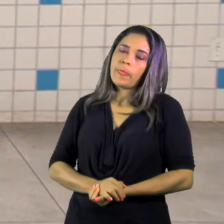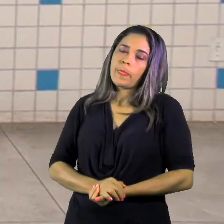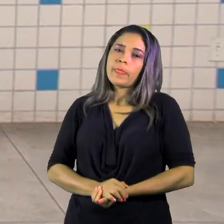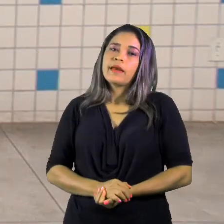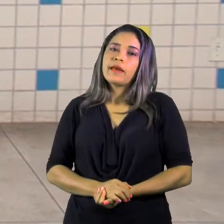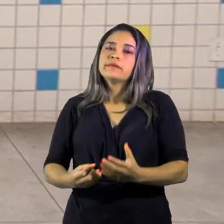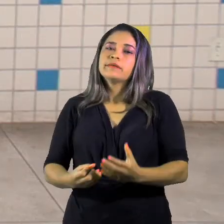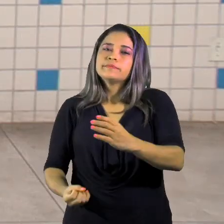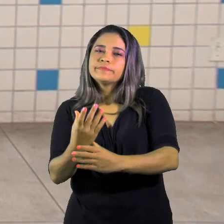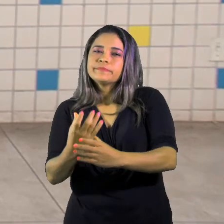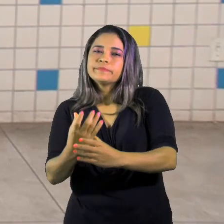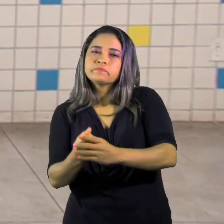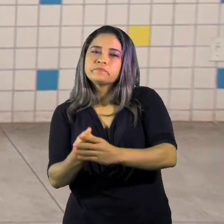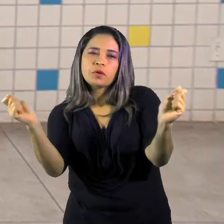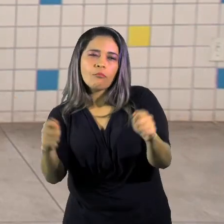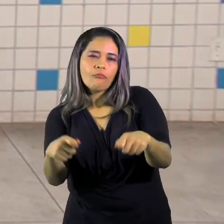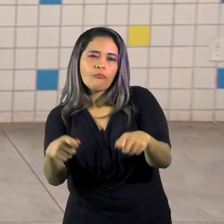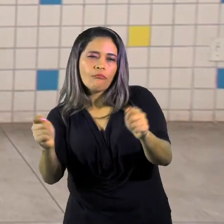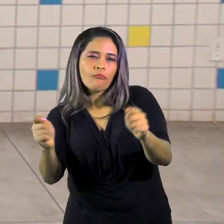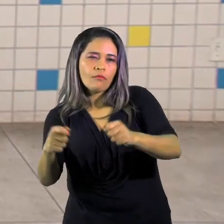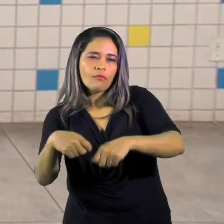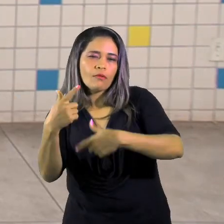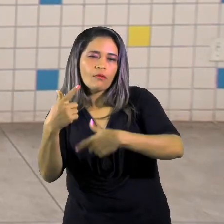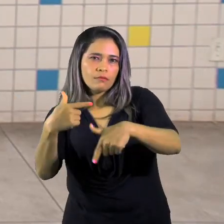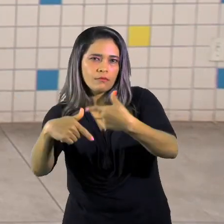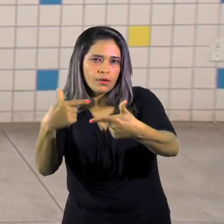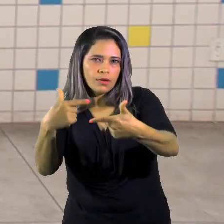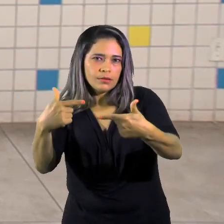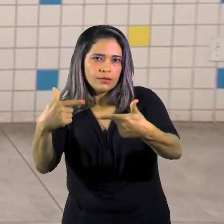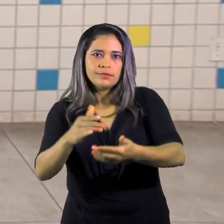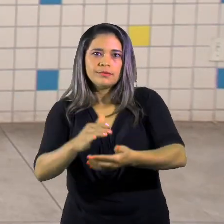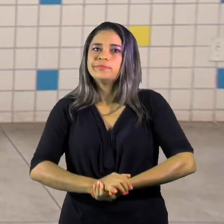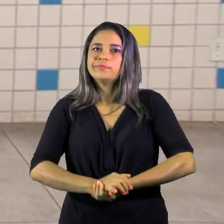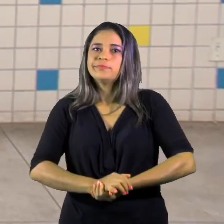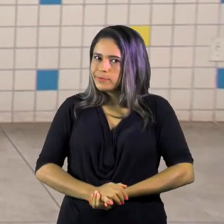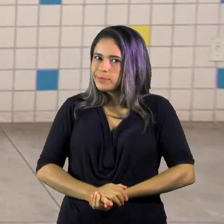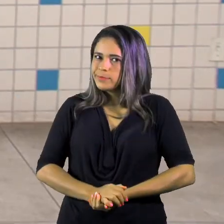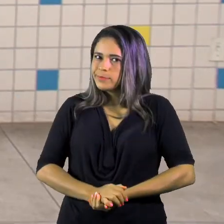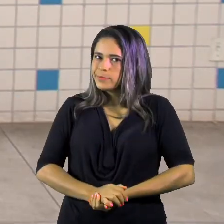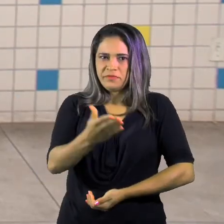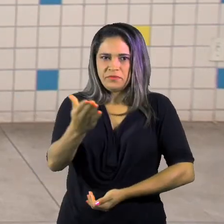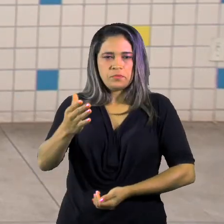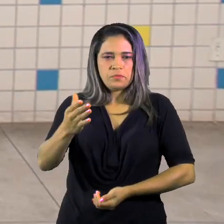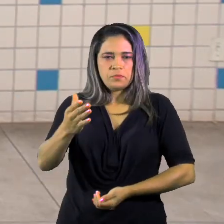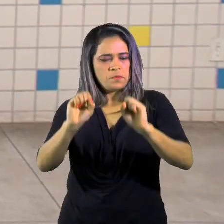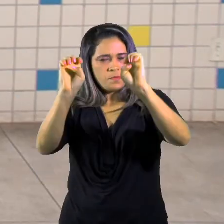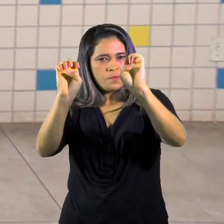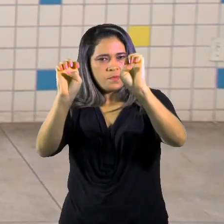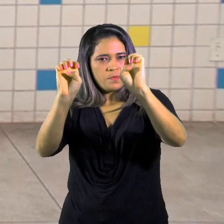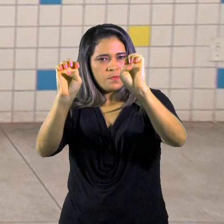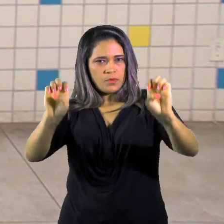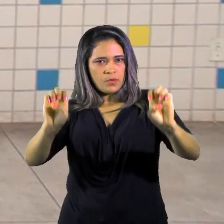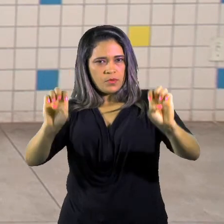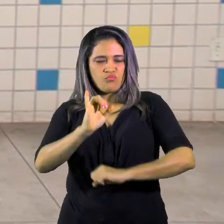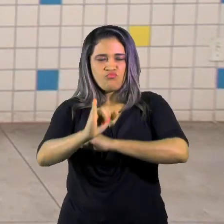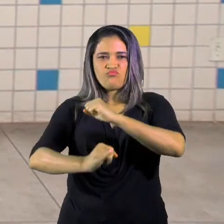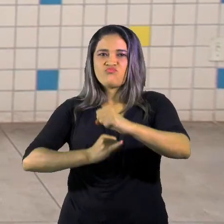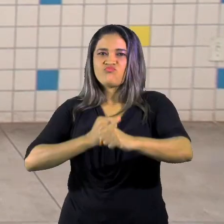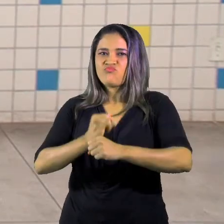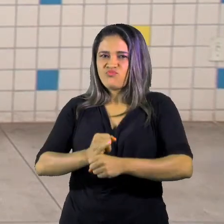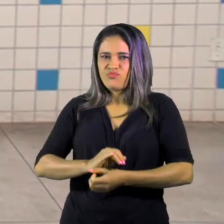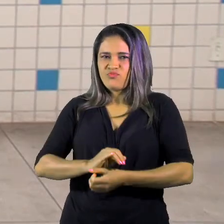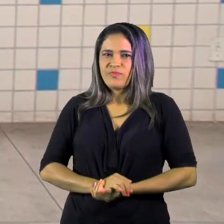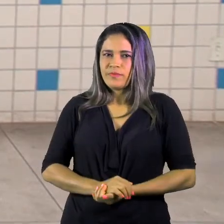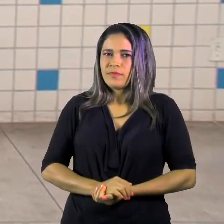também novas possibilidades de trabalho, de modo que você tenha uma estrutura de internet. Então, essas